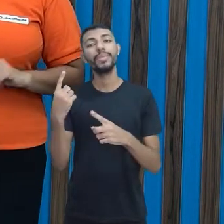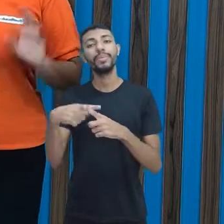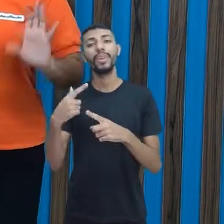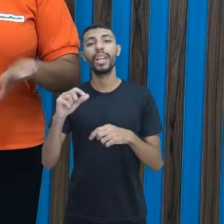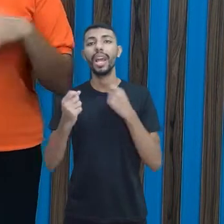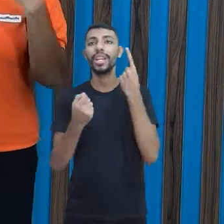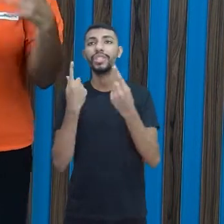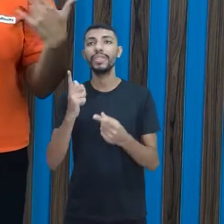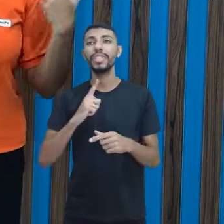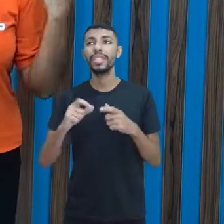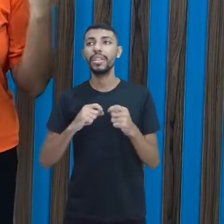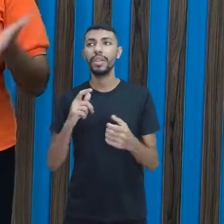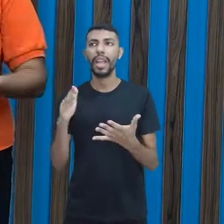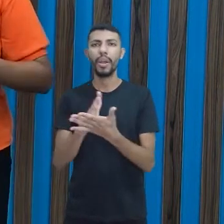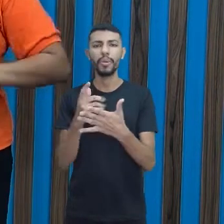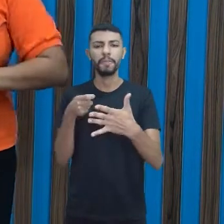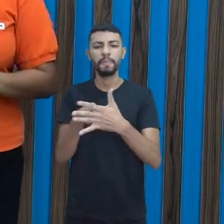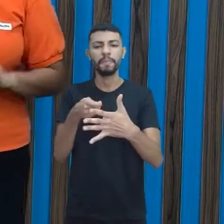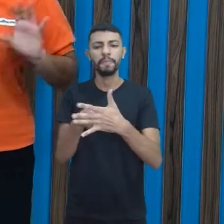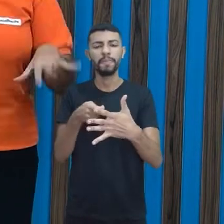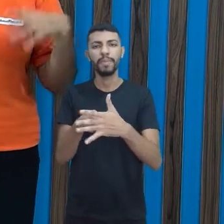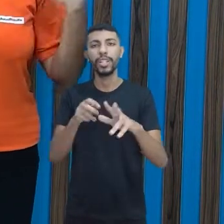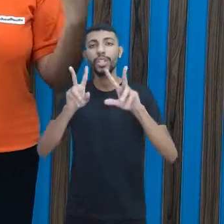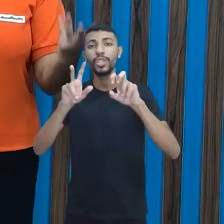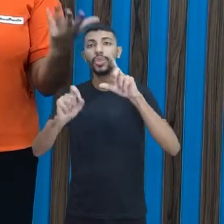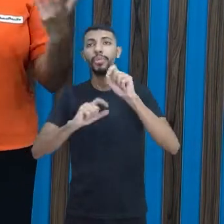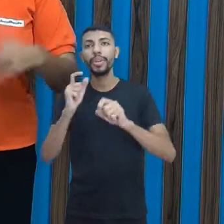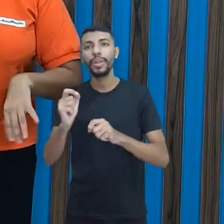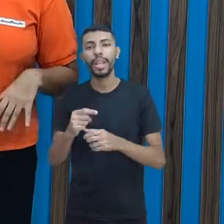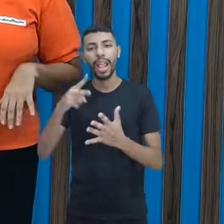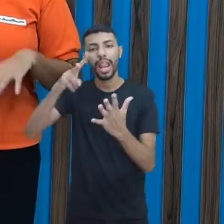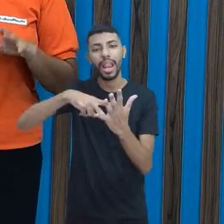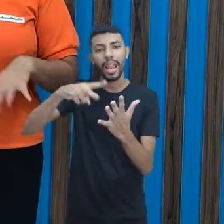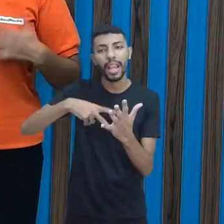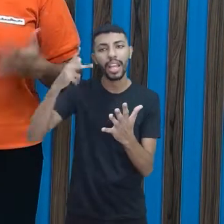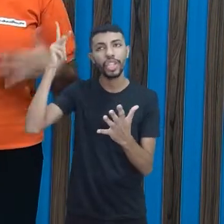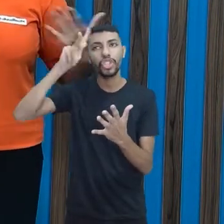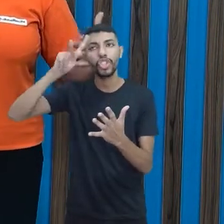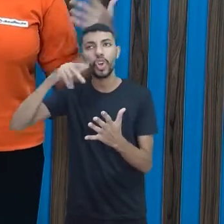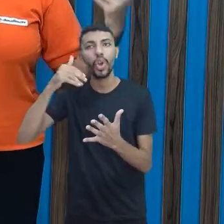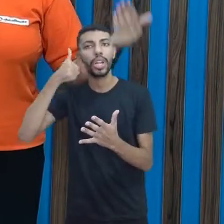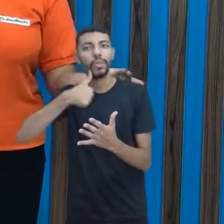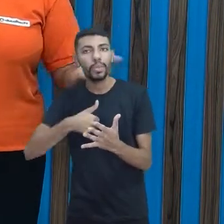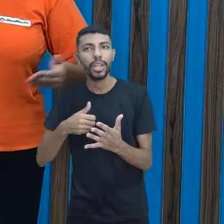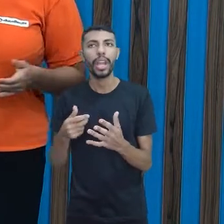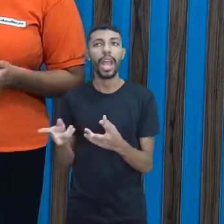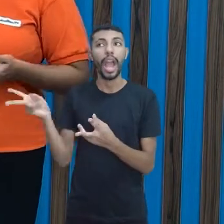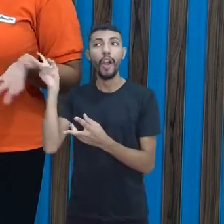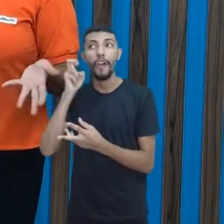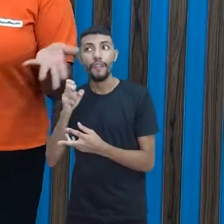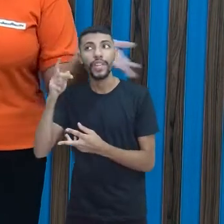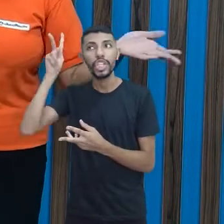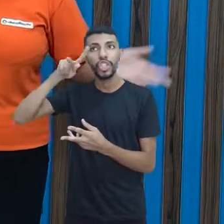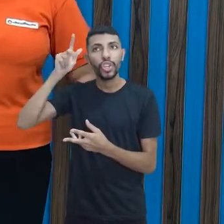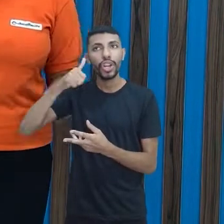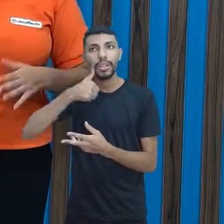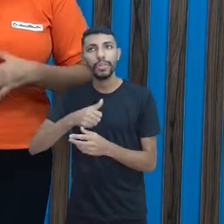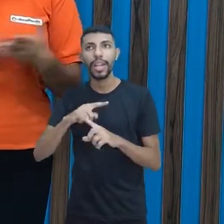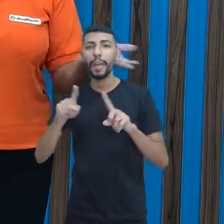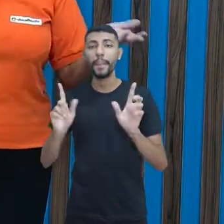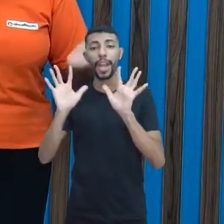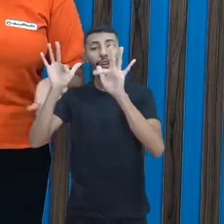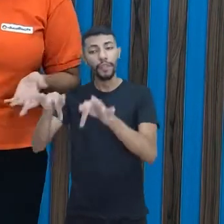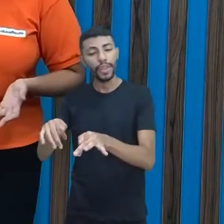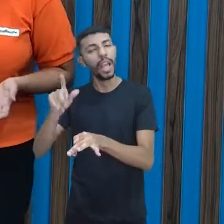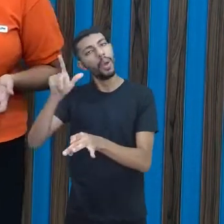se ler as histórias das mulheres, a se ouvir as histórias produzidas por mulheres, mas no fim são histórias. Não